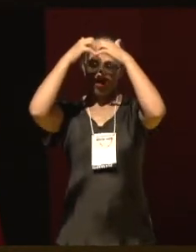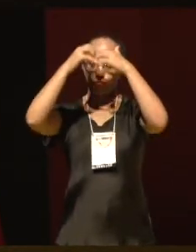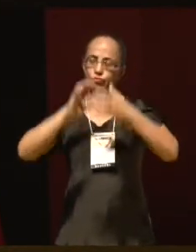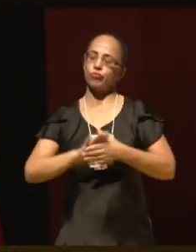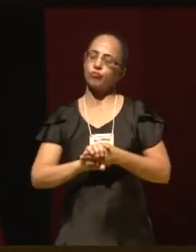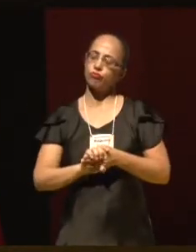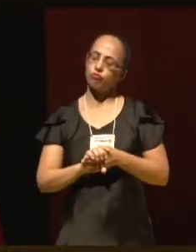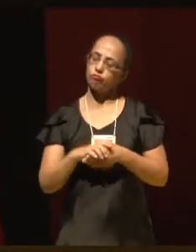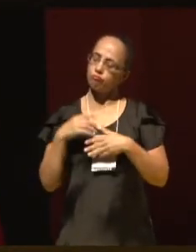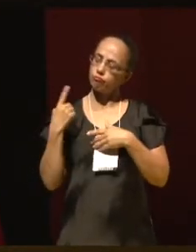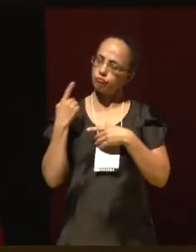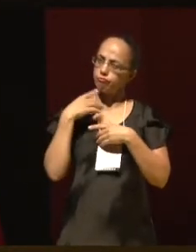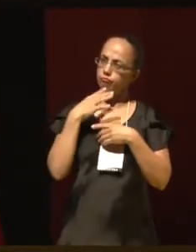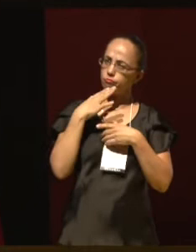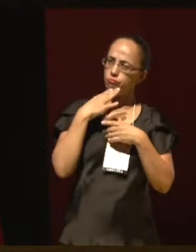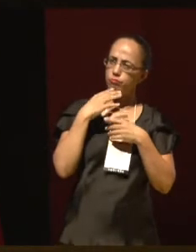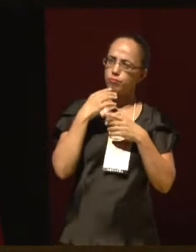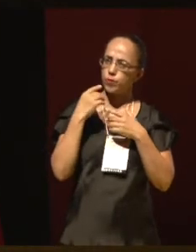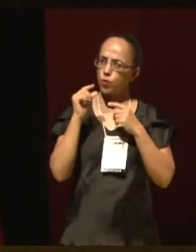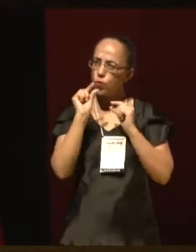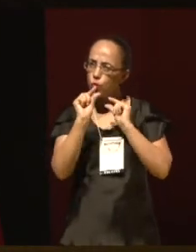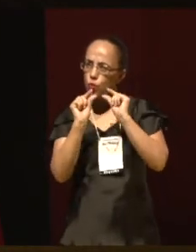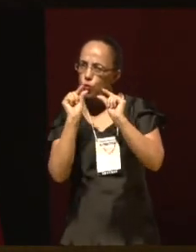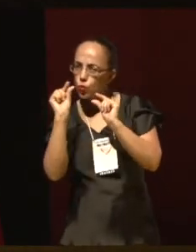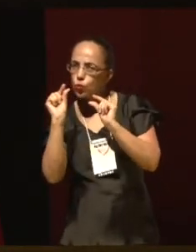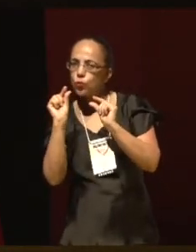Vamos conhecendo pouco a pouco tudo isto.